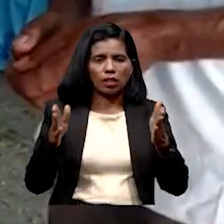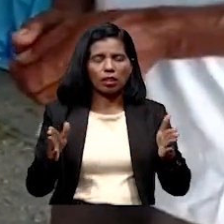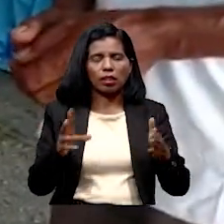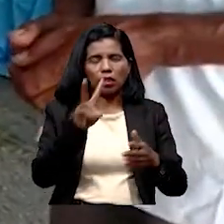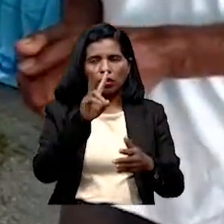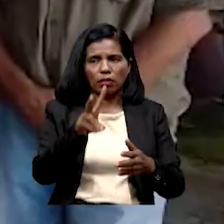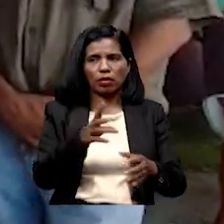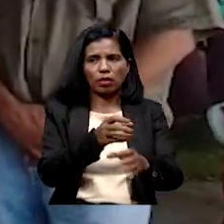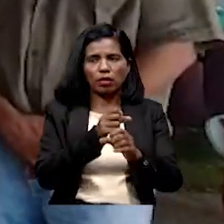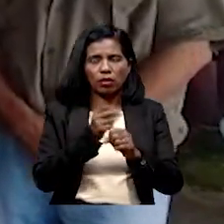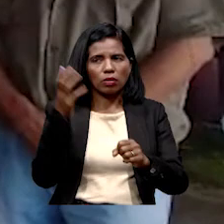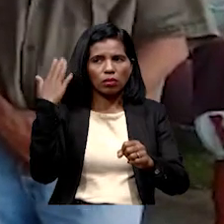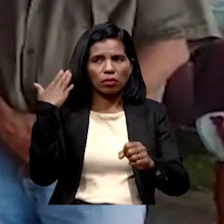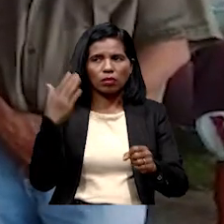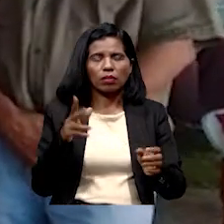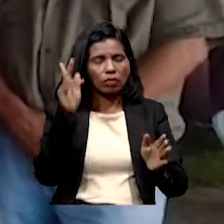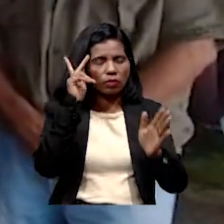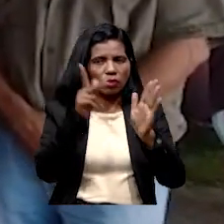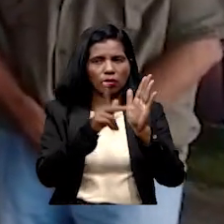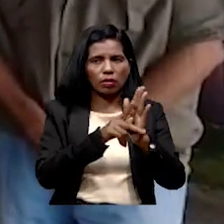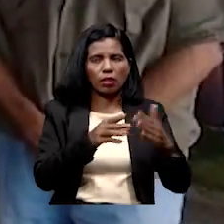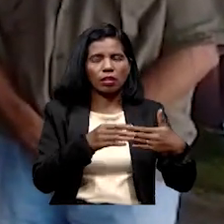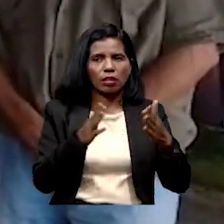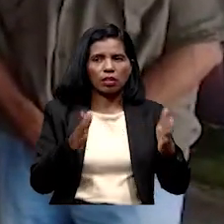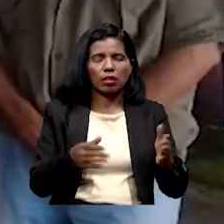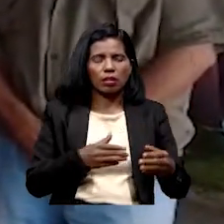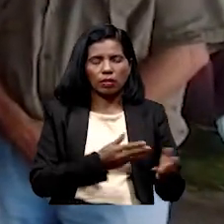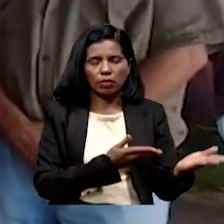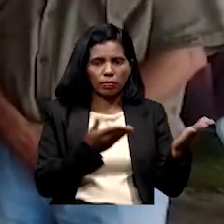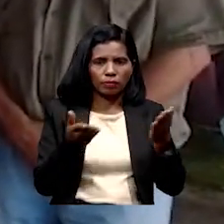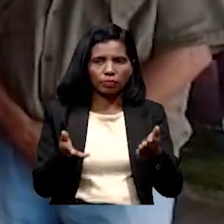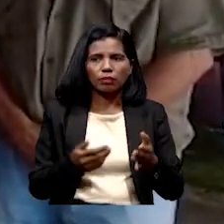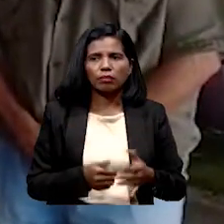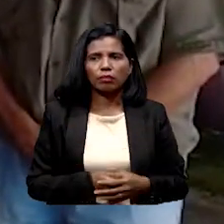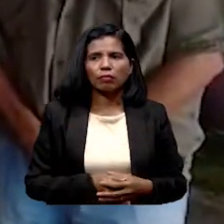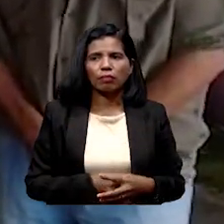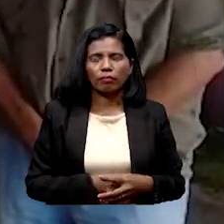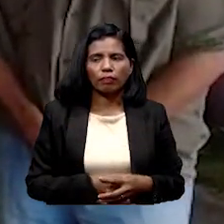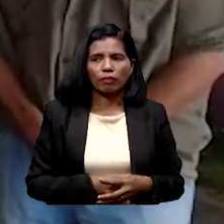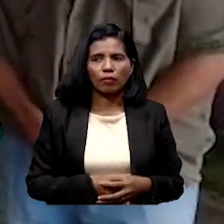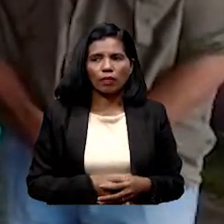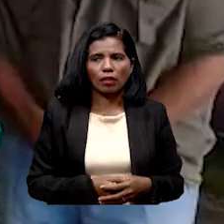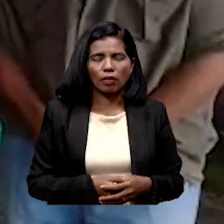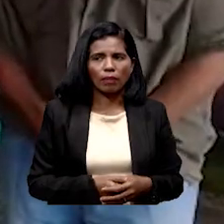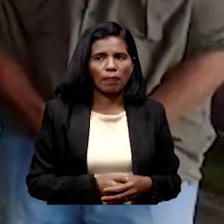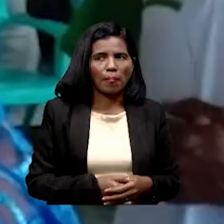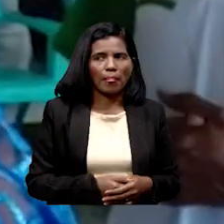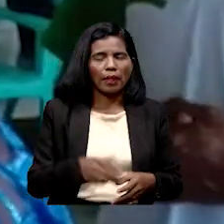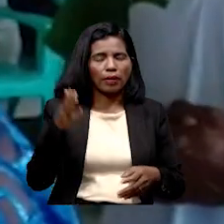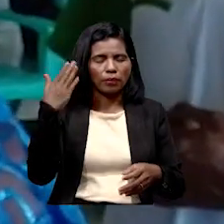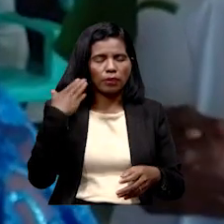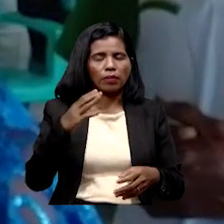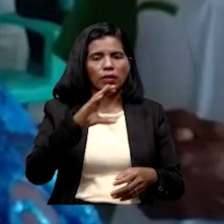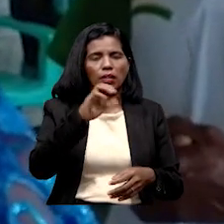fotografia ne be antes ne ha sai molok líder na Ingrua ne ha gat mai. Momento ne vai orlok tama ya ngumbo sim kisi dan